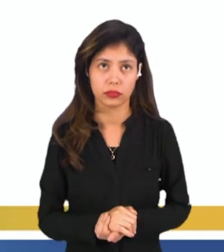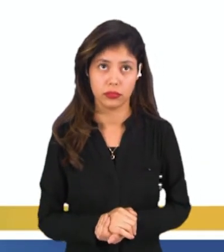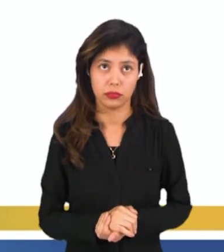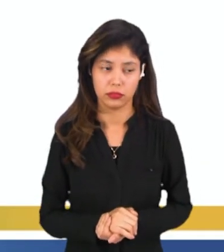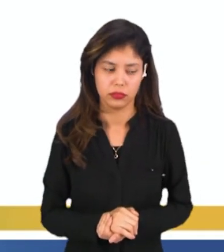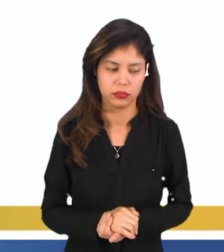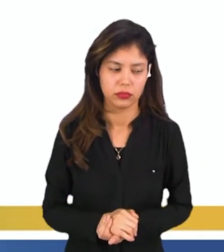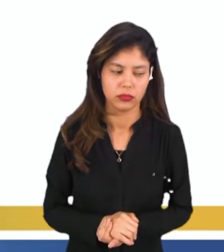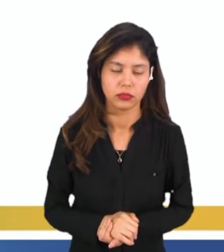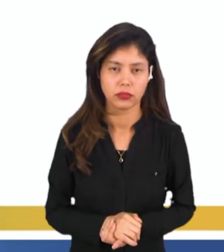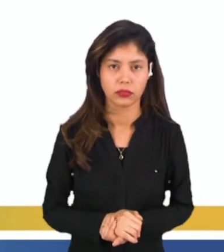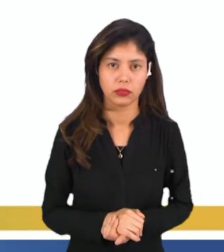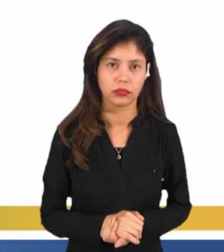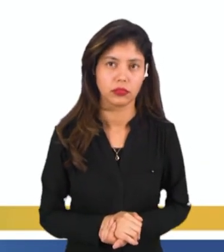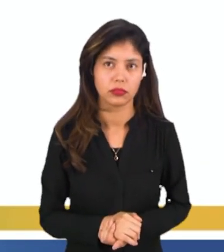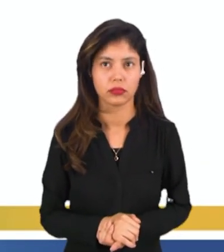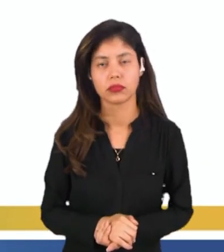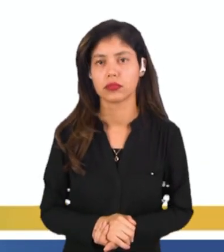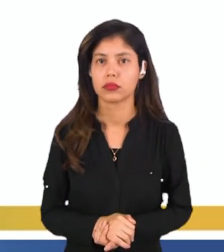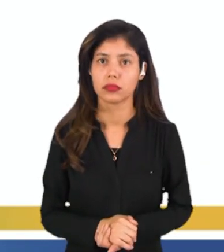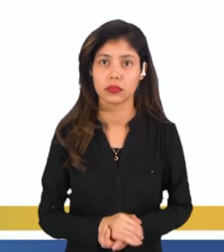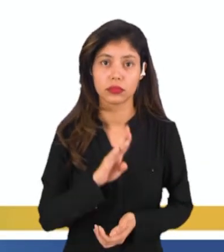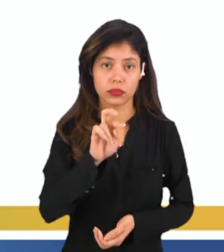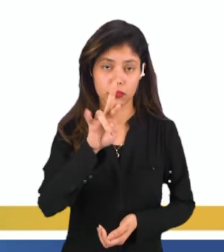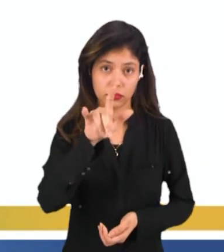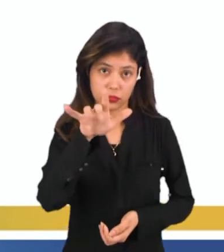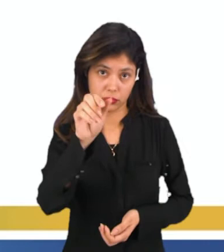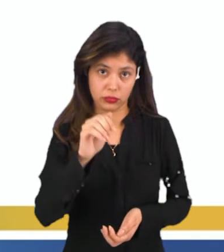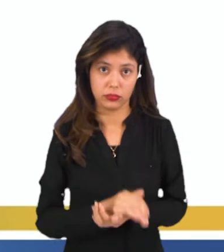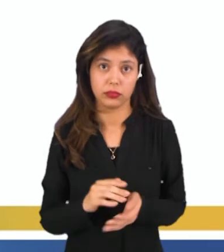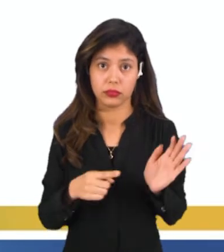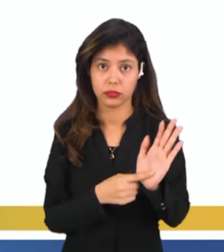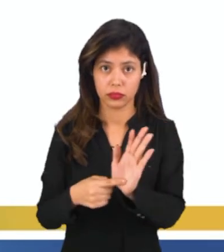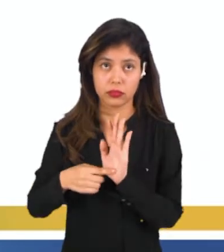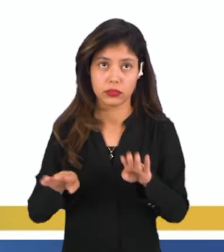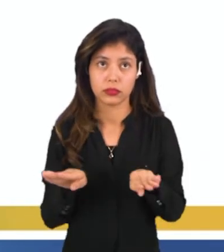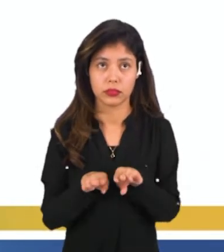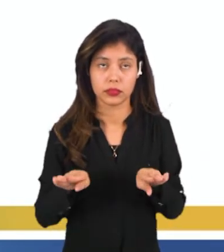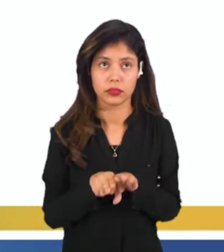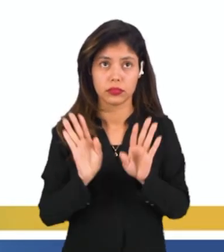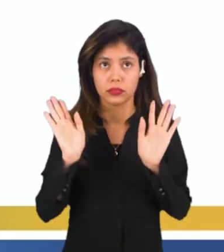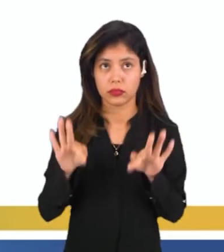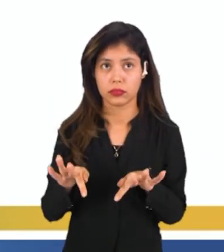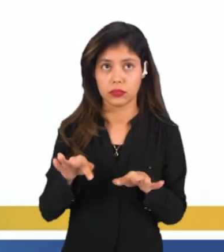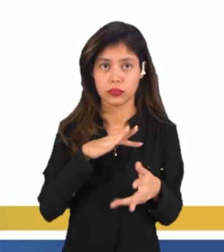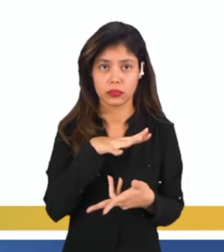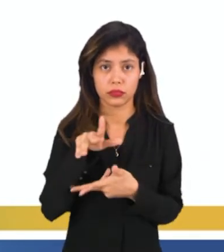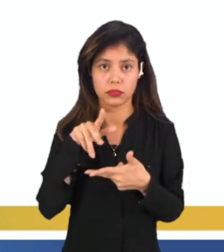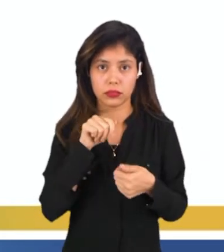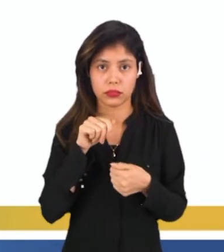Zag, la Barcelona, los manos del día, fin del mundo,